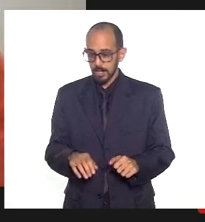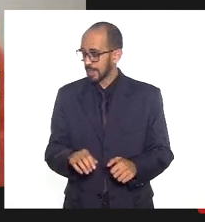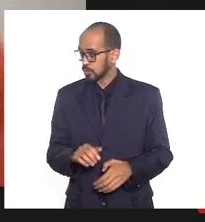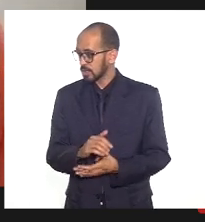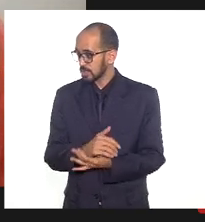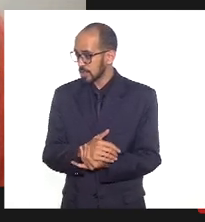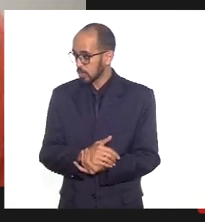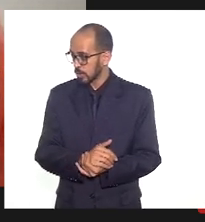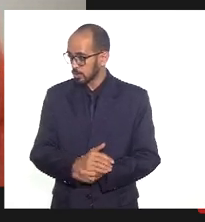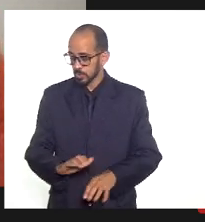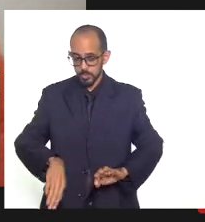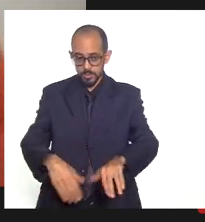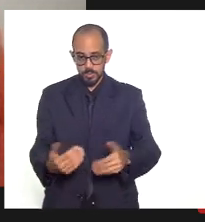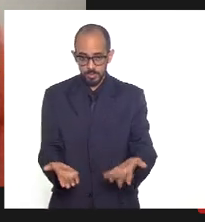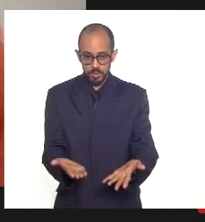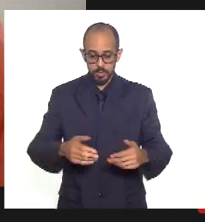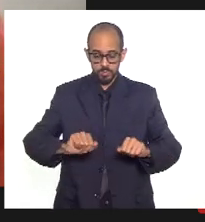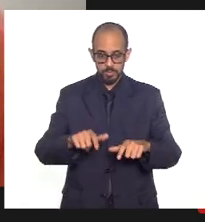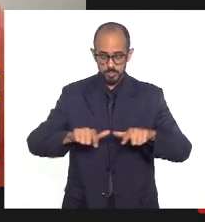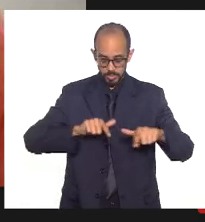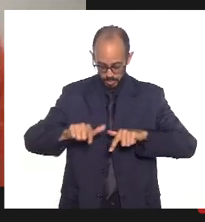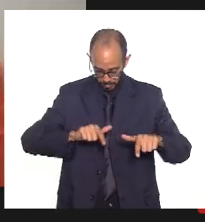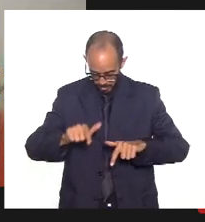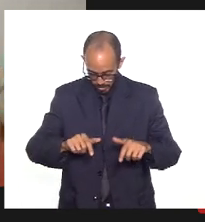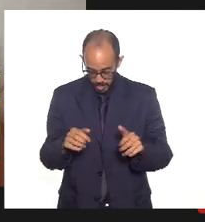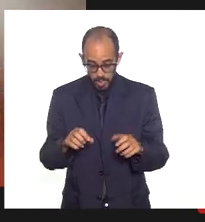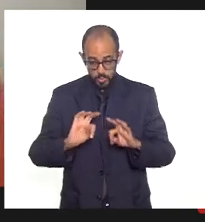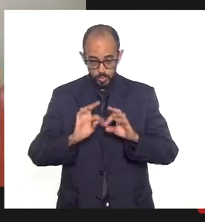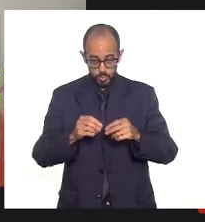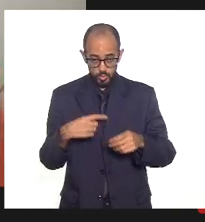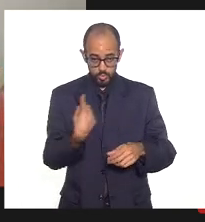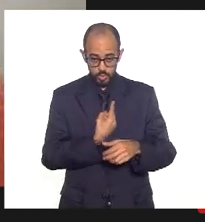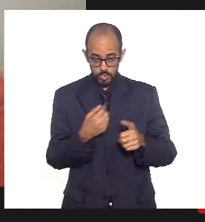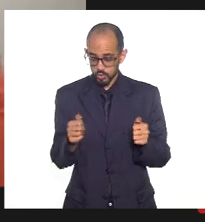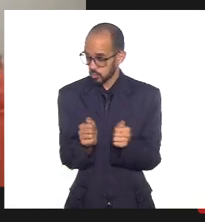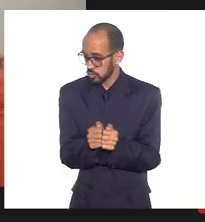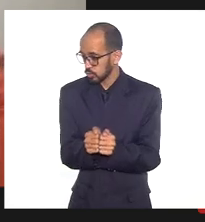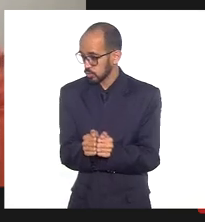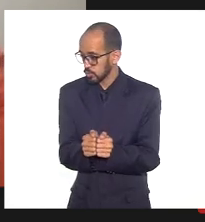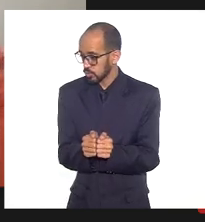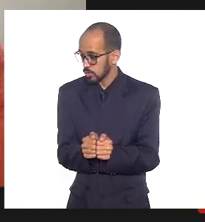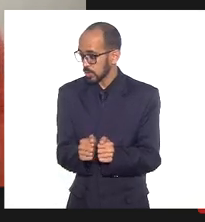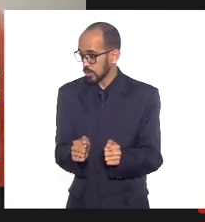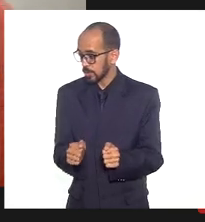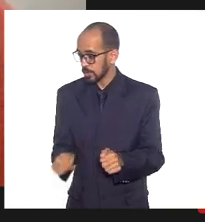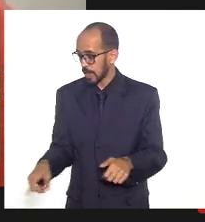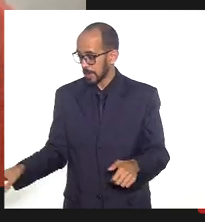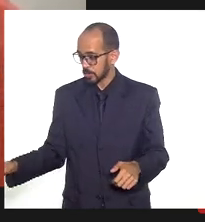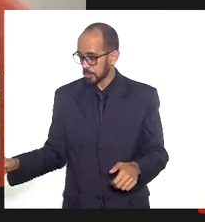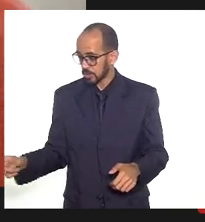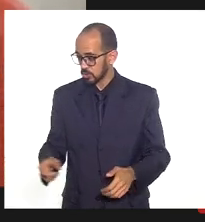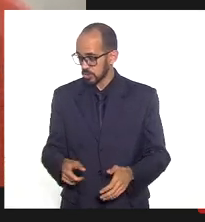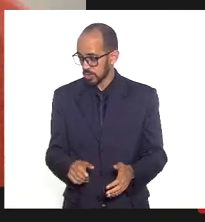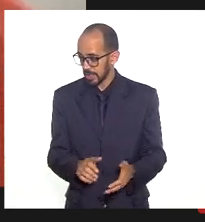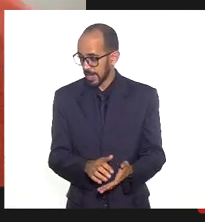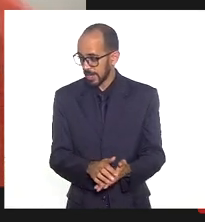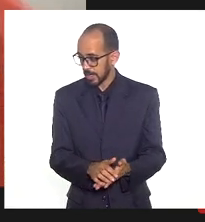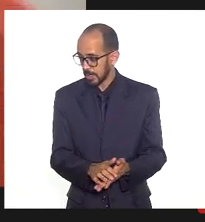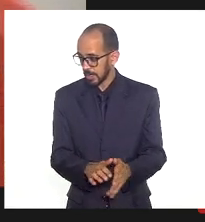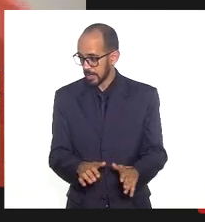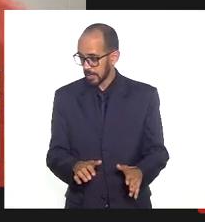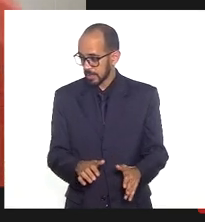sociedade. E, portanto, a gente está trabalhando muito agora para a efetivação desse programa. Afinal de contas, a gente não quer que ninguém